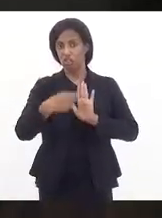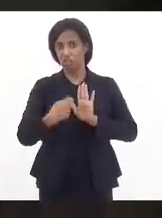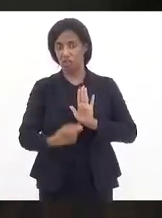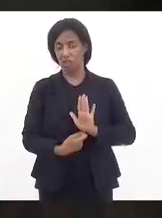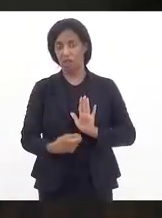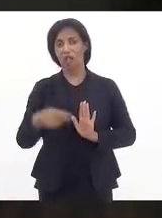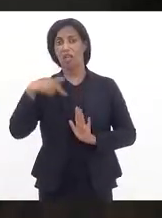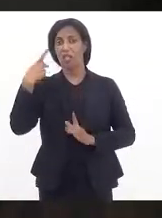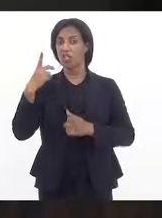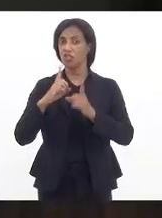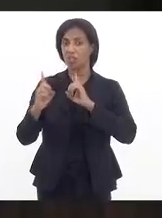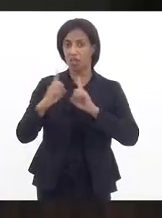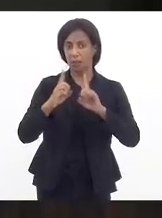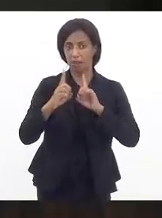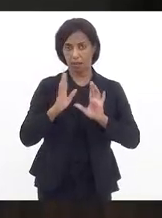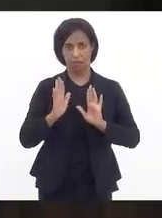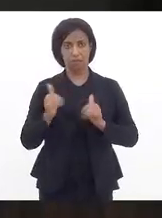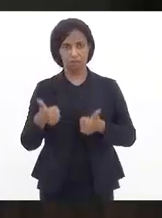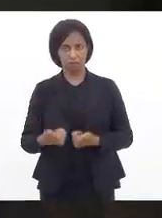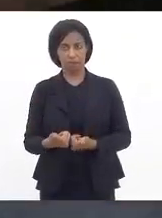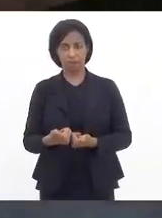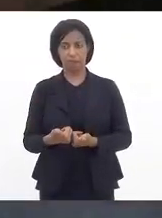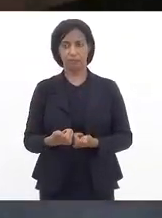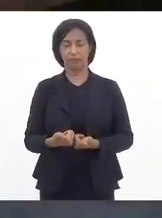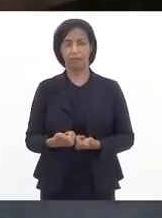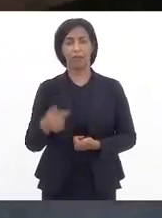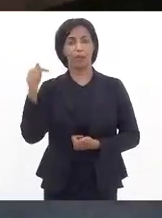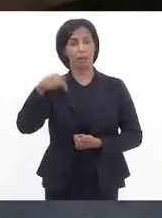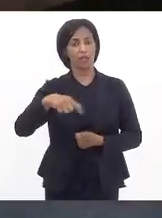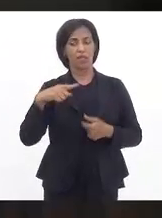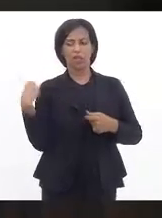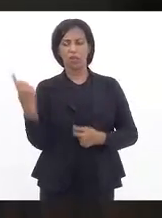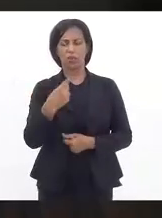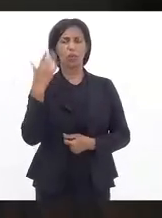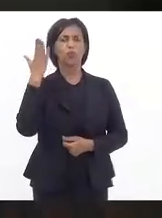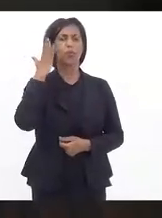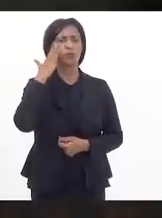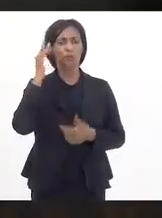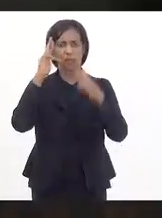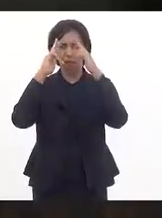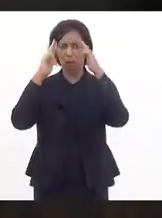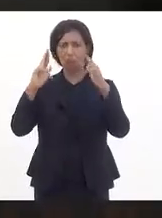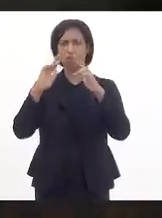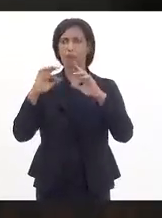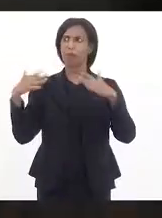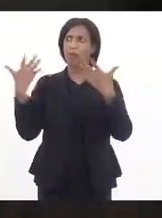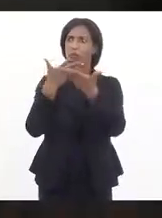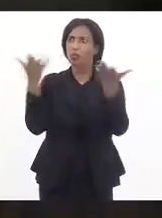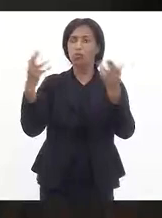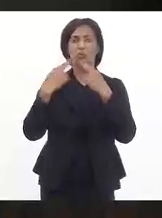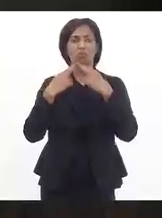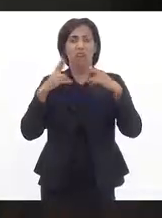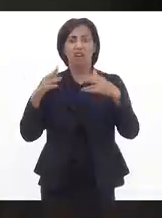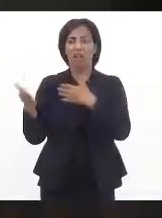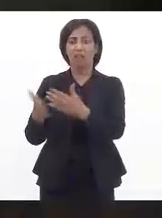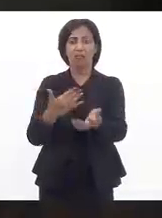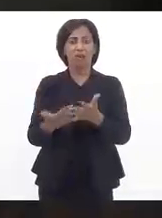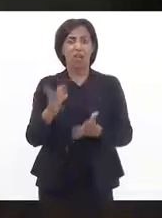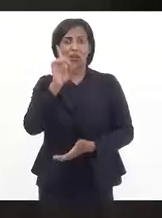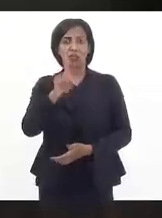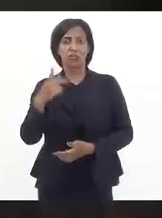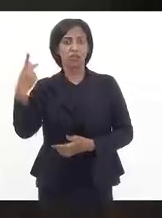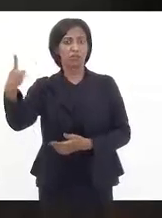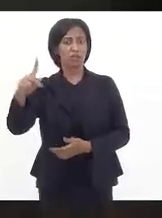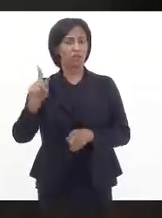e deu botei desligado Tá mas aqui todo mundo sabe eu respeito a galeria essa galeria vai a quem quer que seja